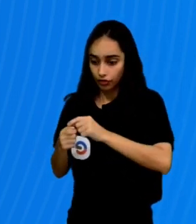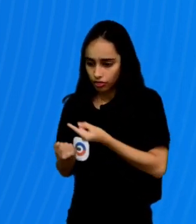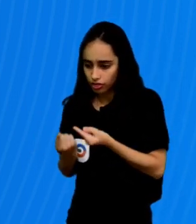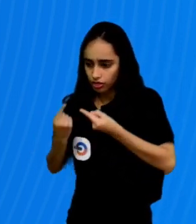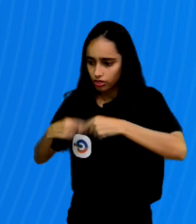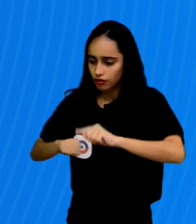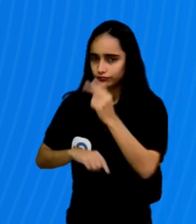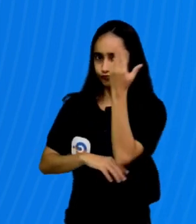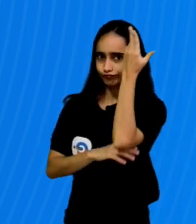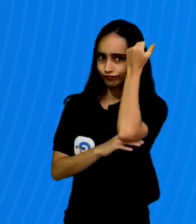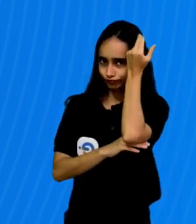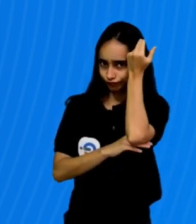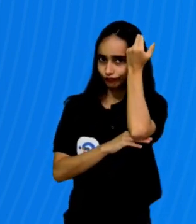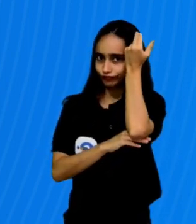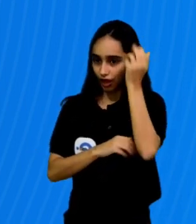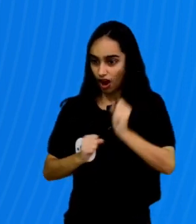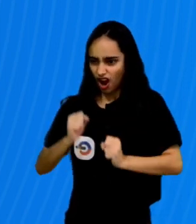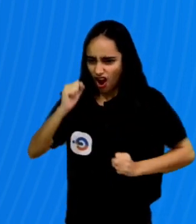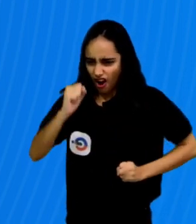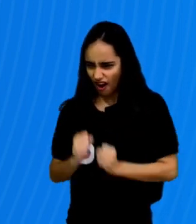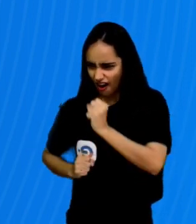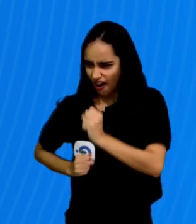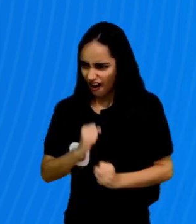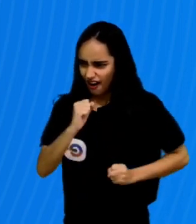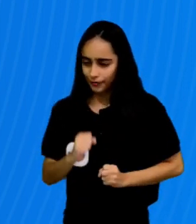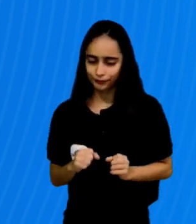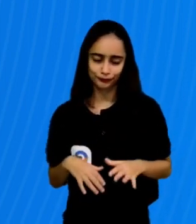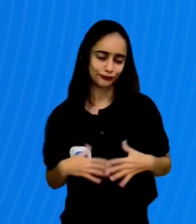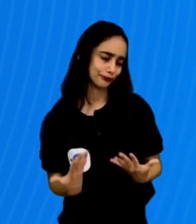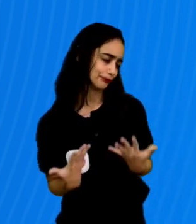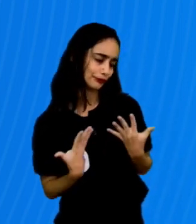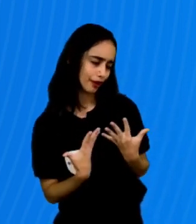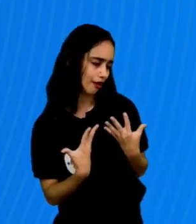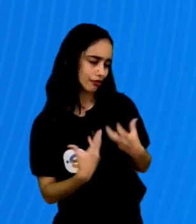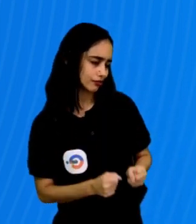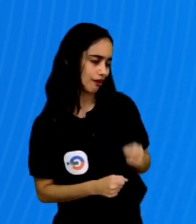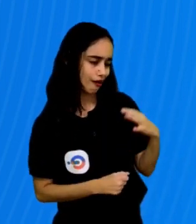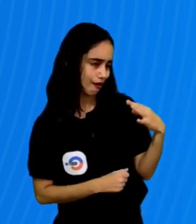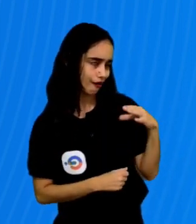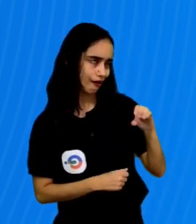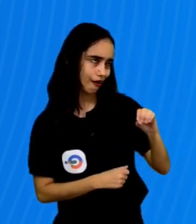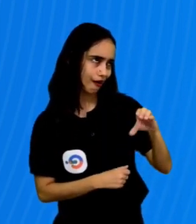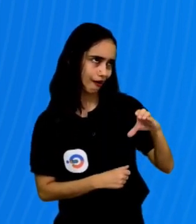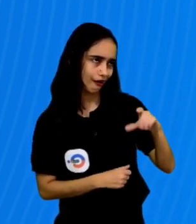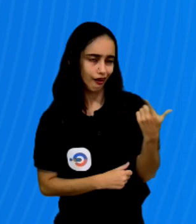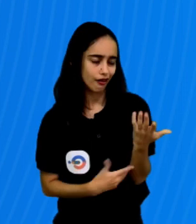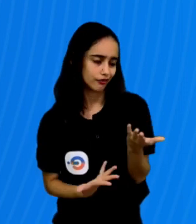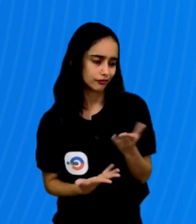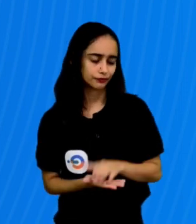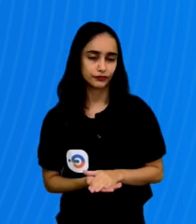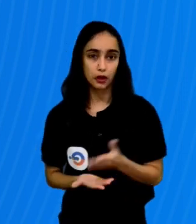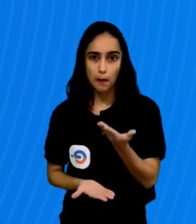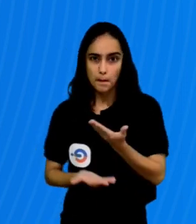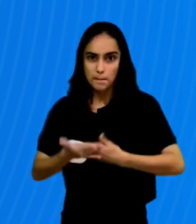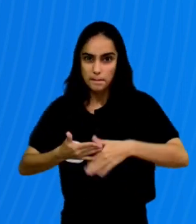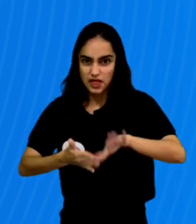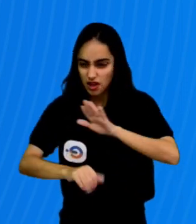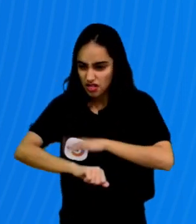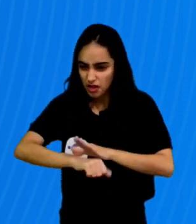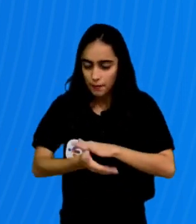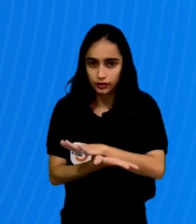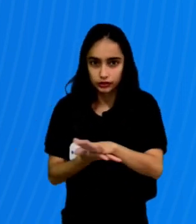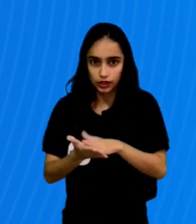muito segura de si, aceitou prontamente. Não perdendo tempo, a tartaruga pôs-se